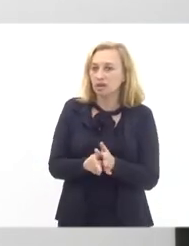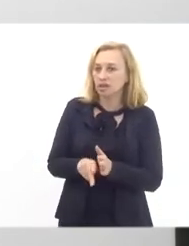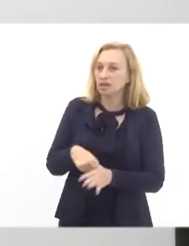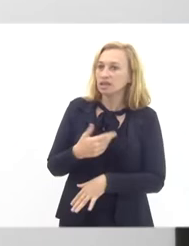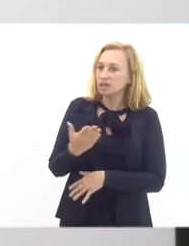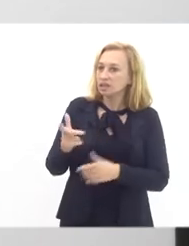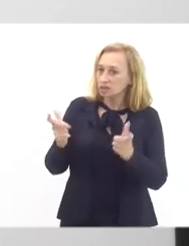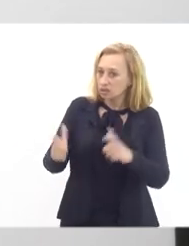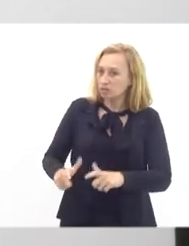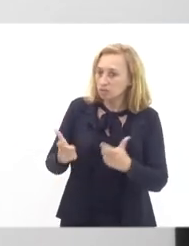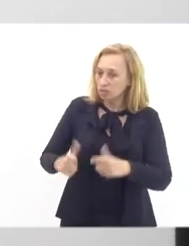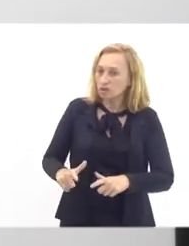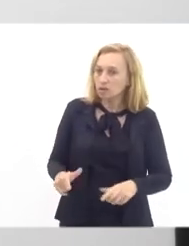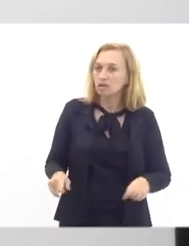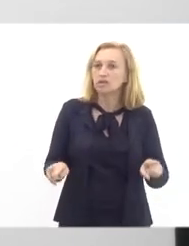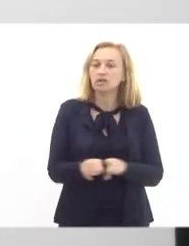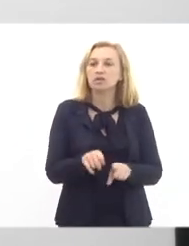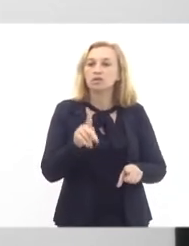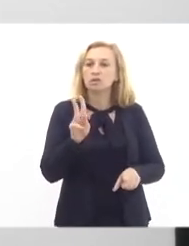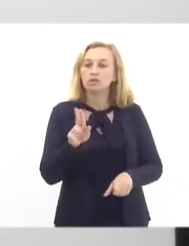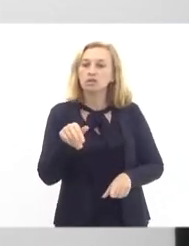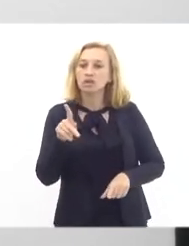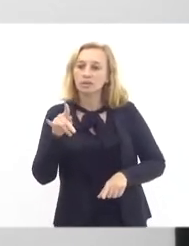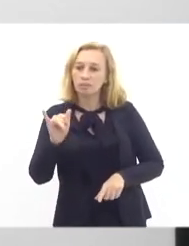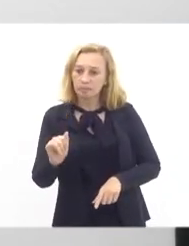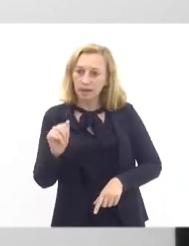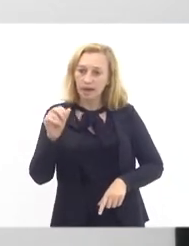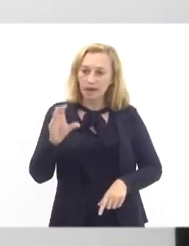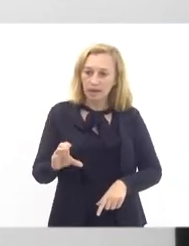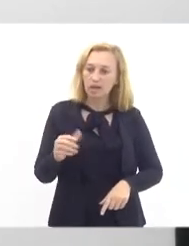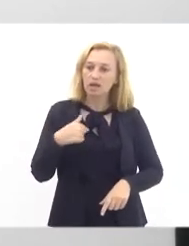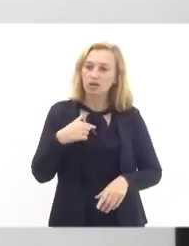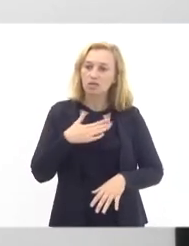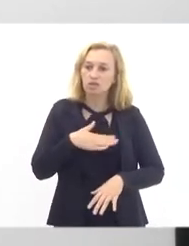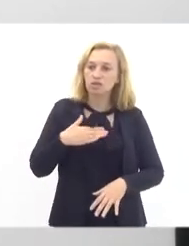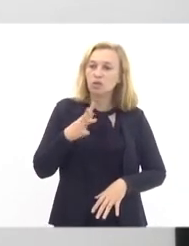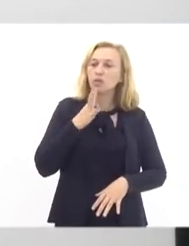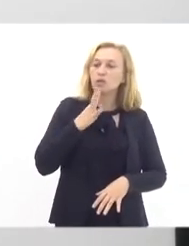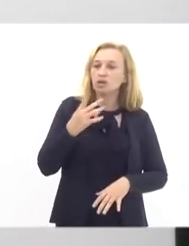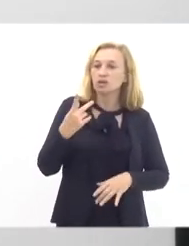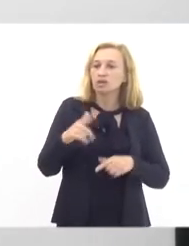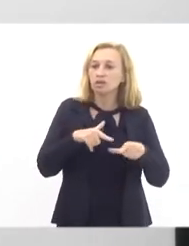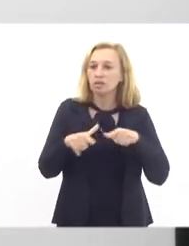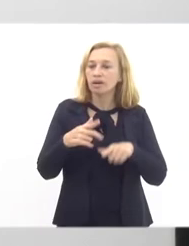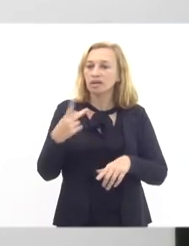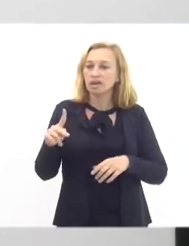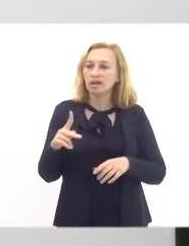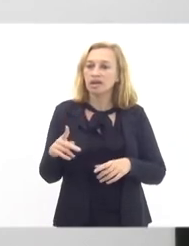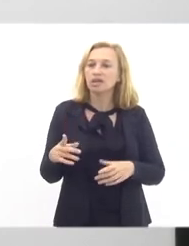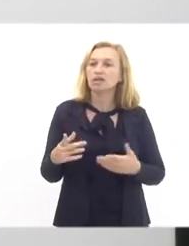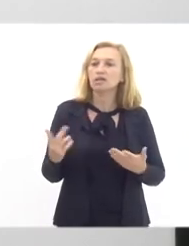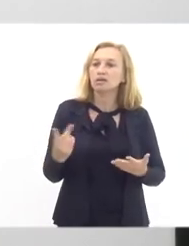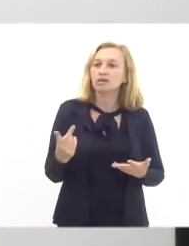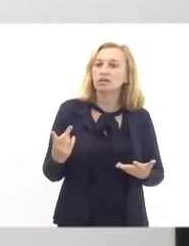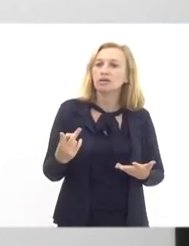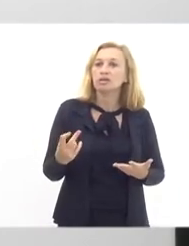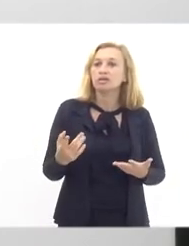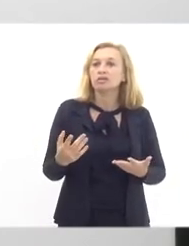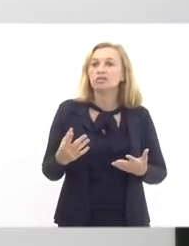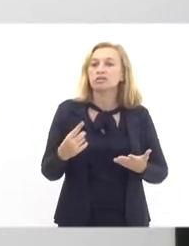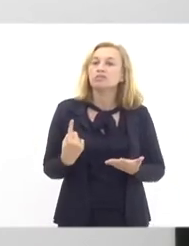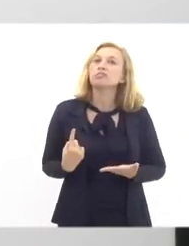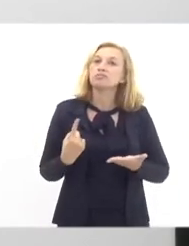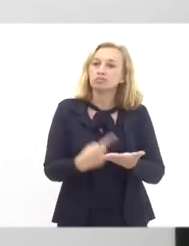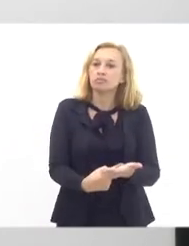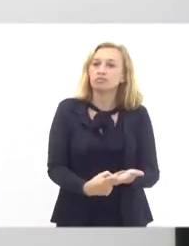esse espaço, assim como o INEPAC, que apesar de particularmente gostar muito e reconhecer o trabalho de ambos, né, me